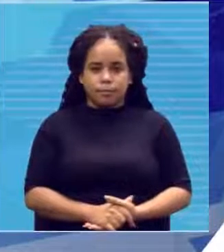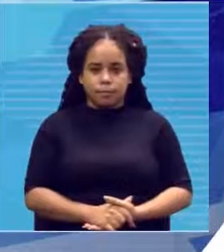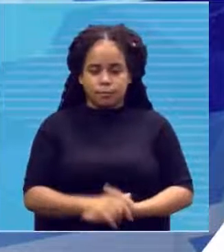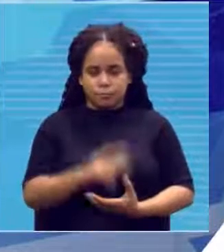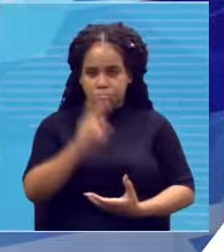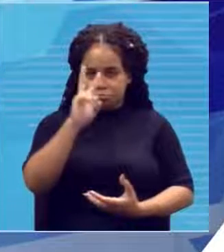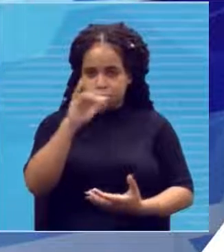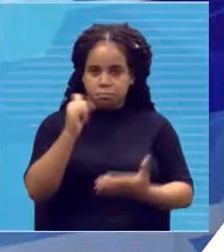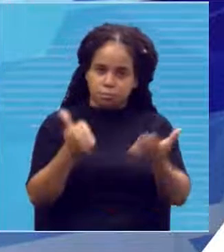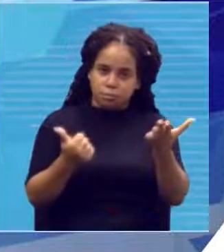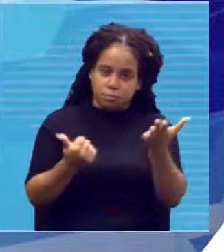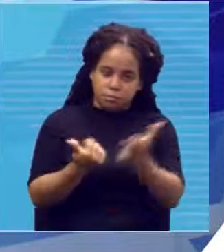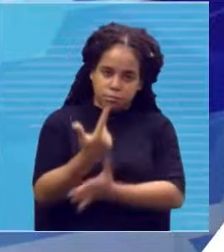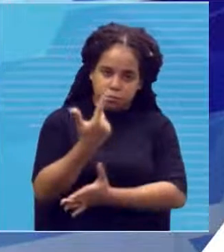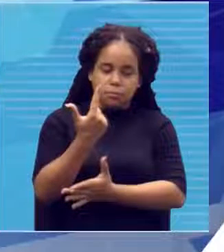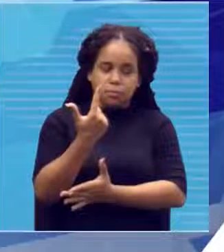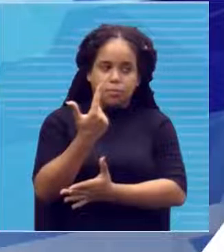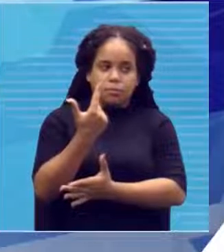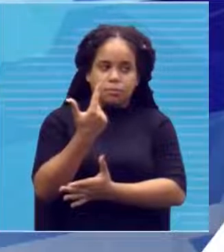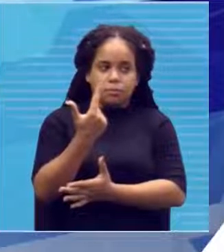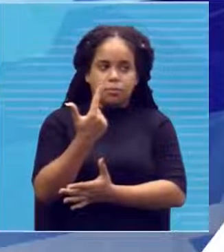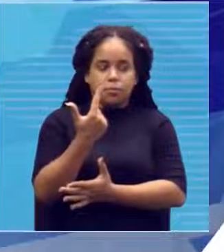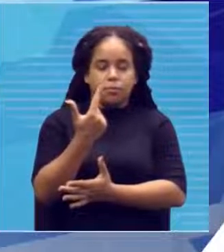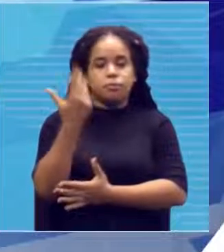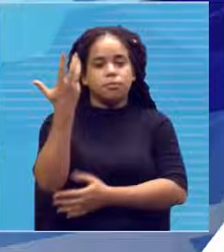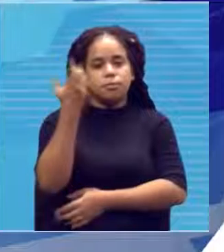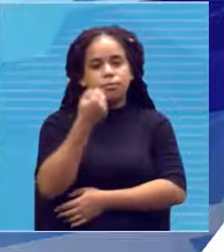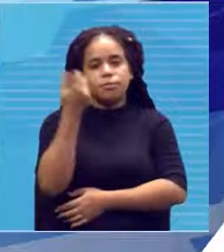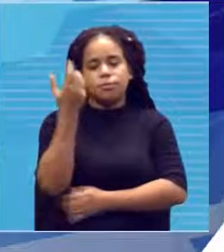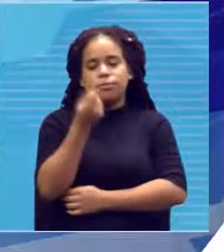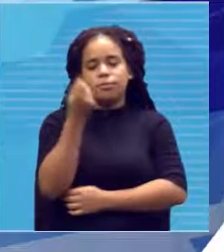comprar leite